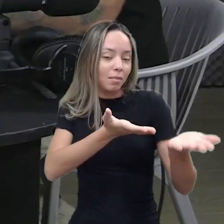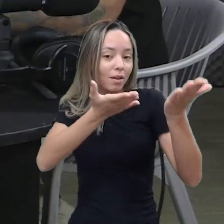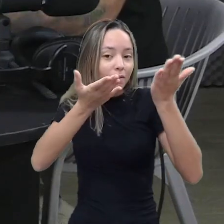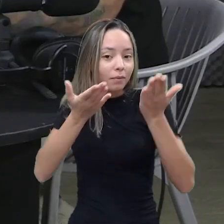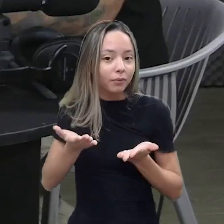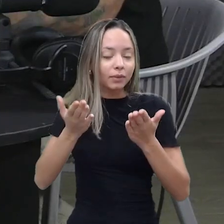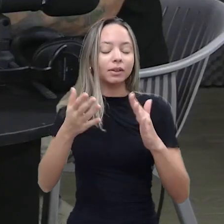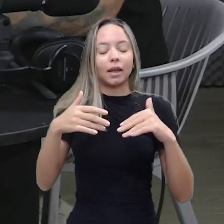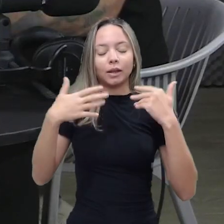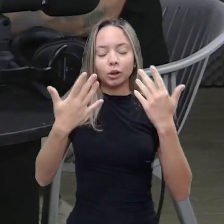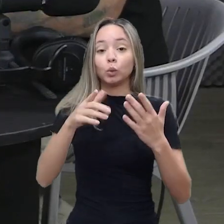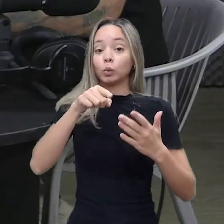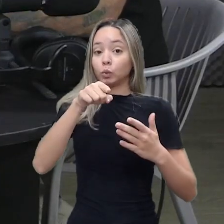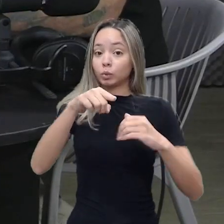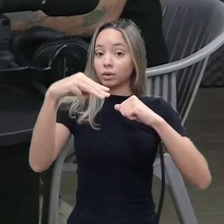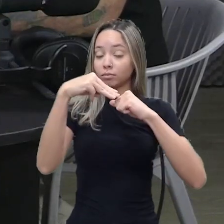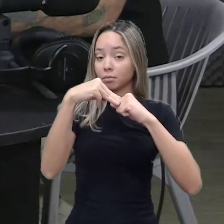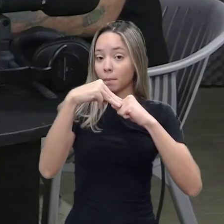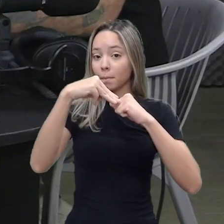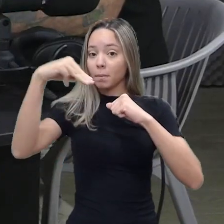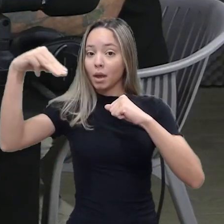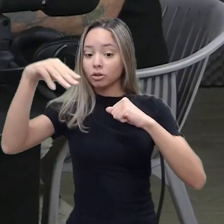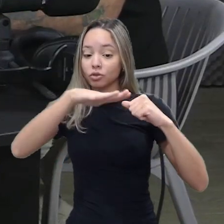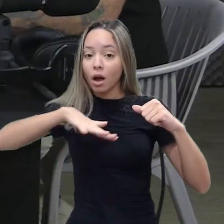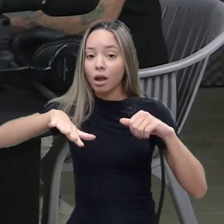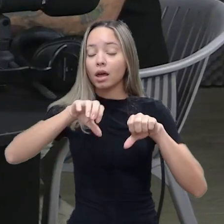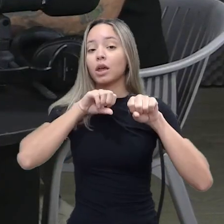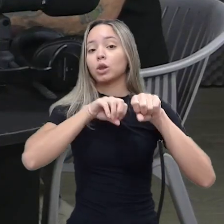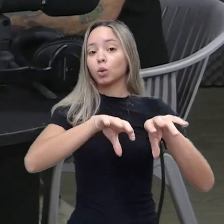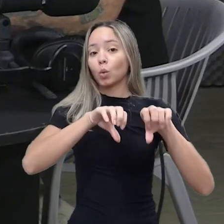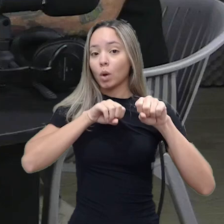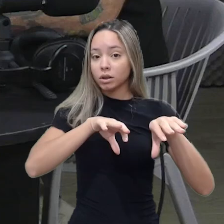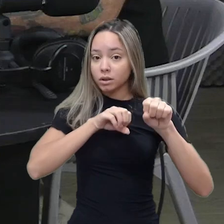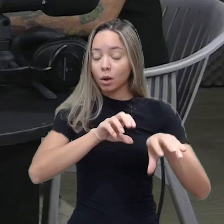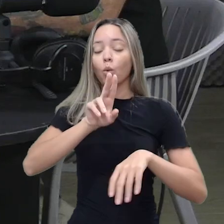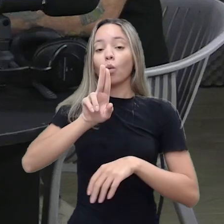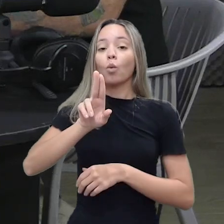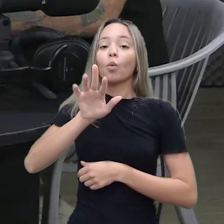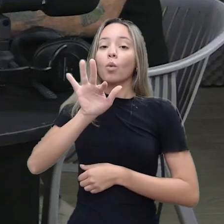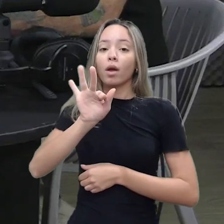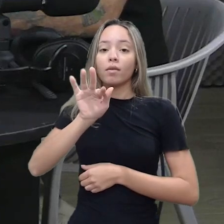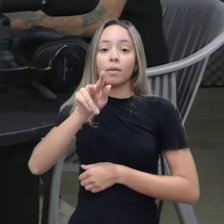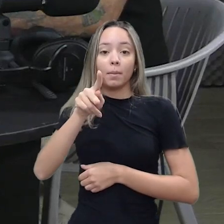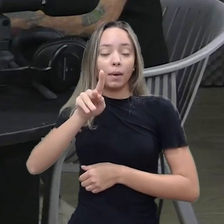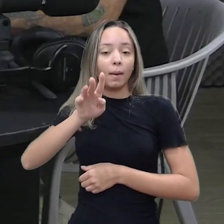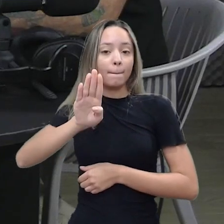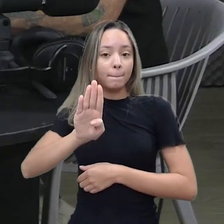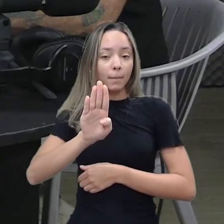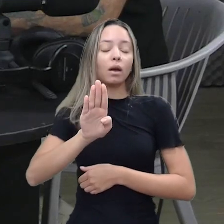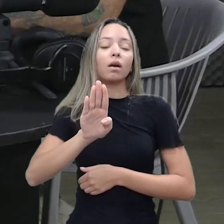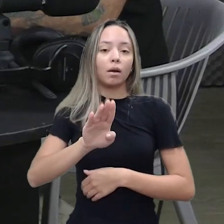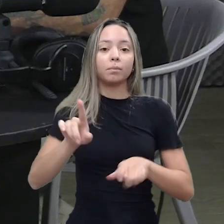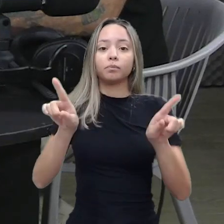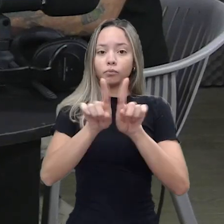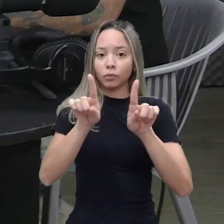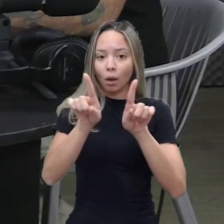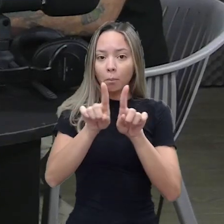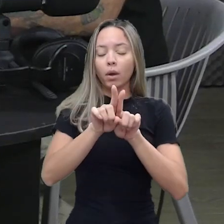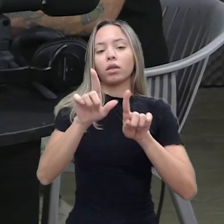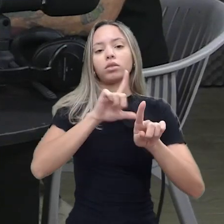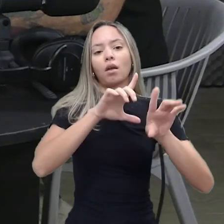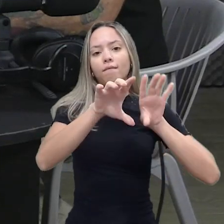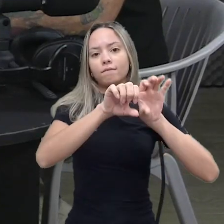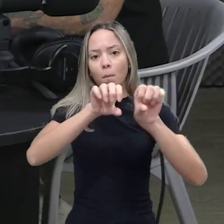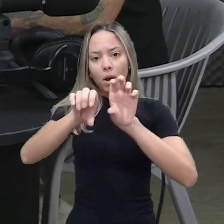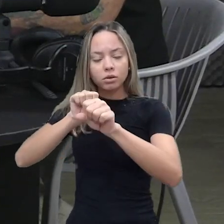que é mestra em Educação pela Universidade Federal da Paraíba, possui especialização em Educação de Jovens e Adultos pela Faculdade Francisco Neto do Recife,